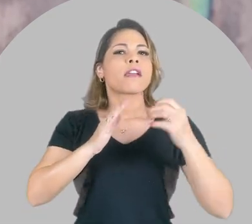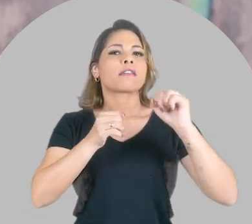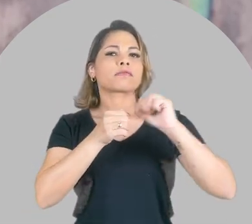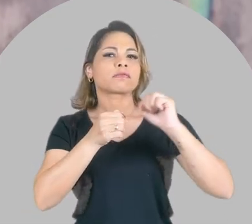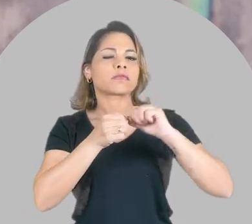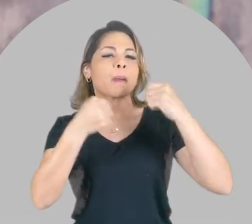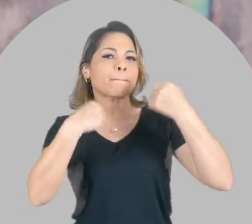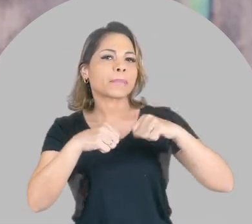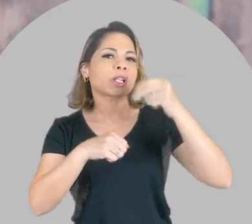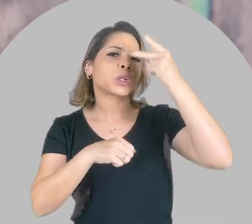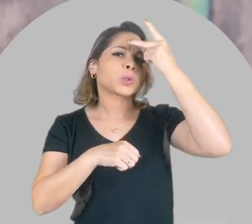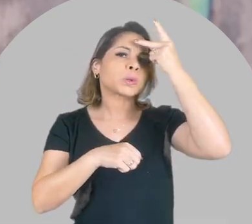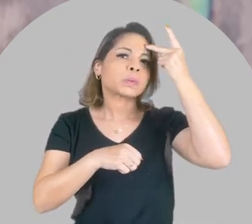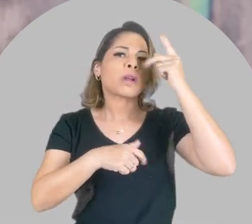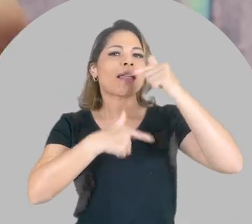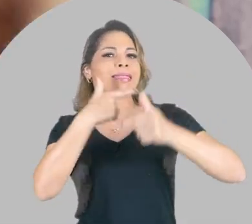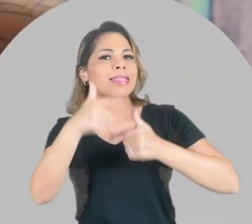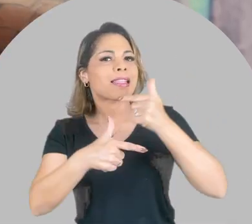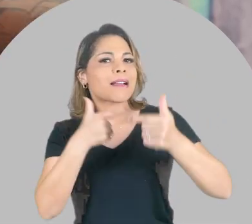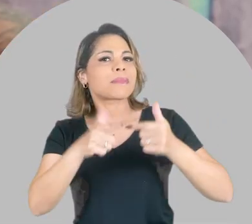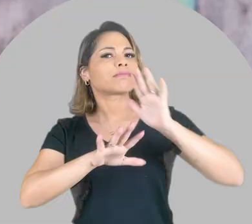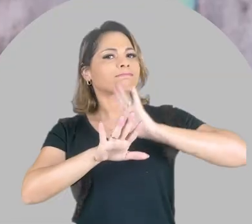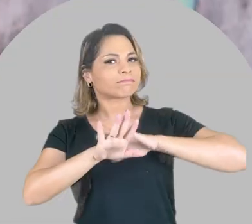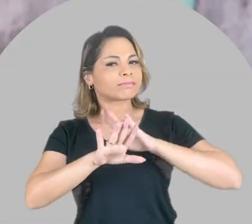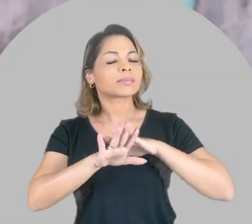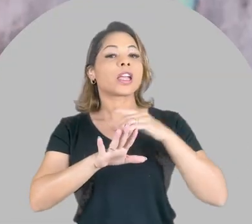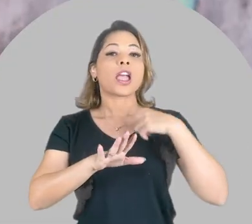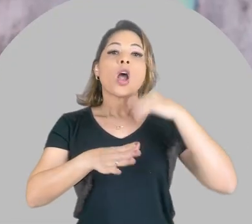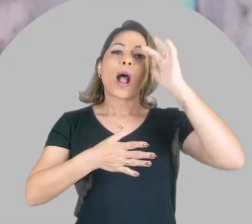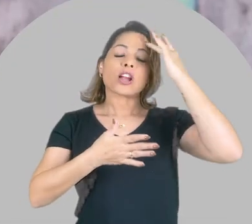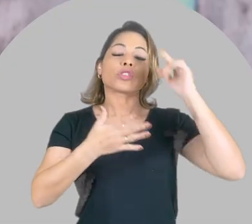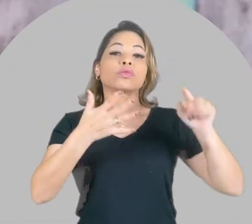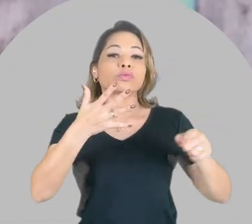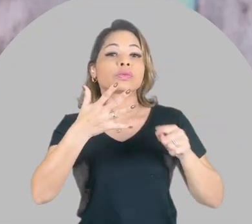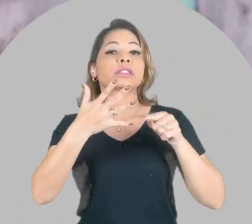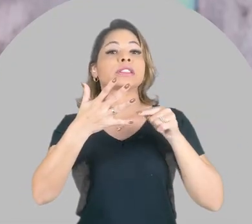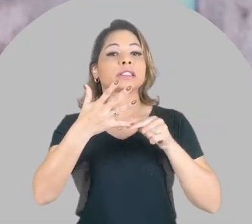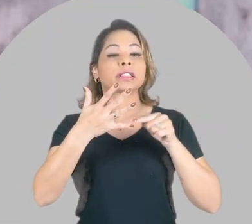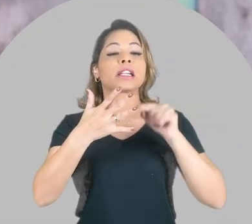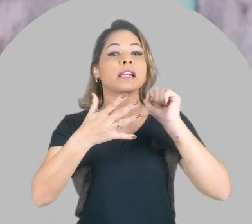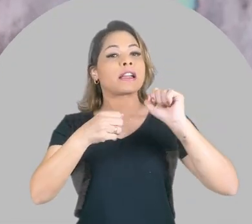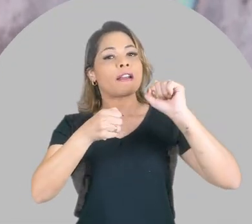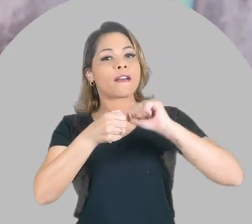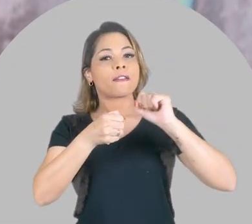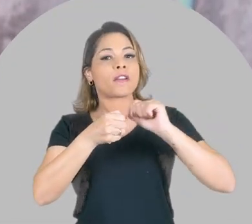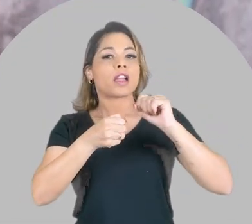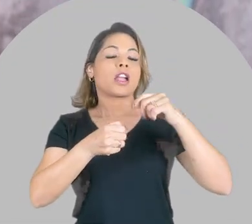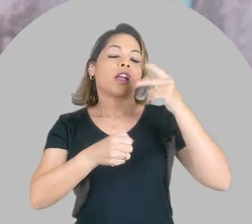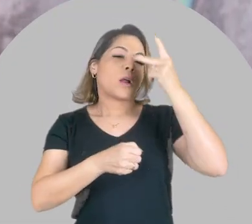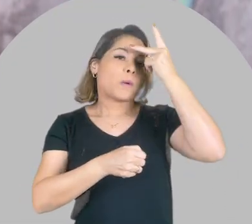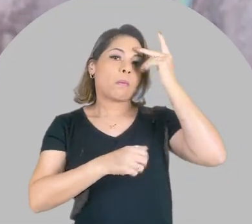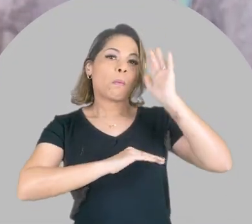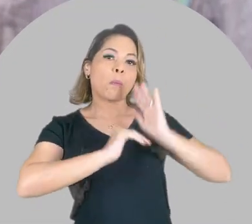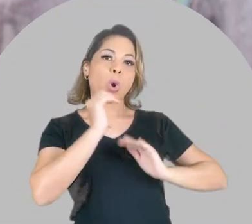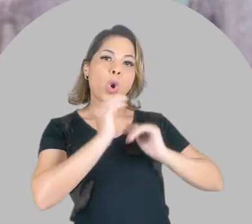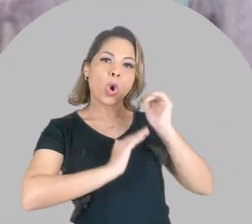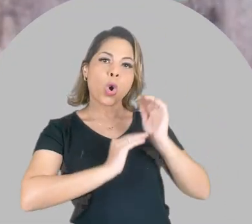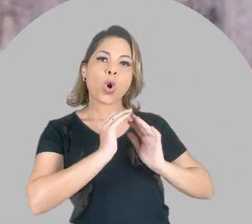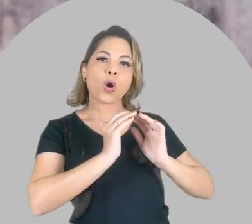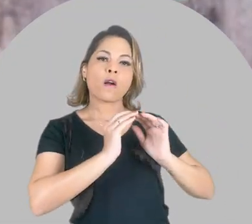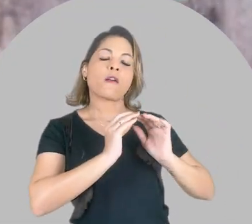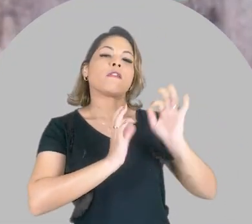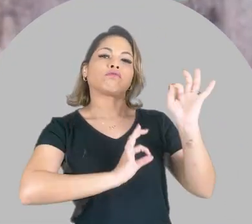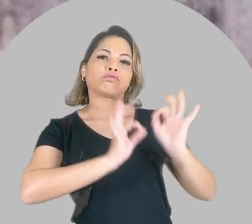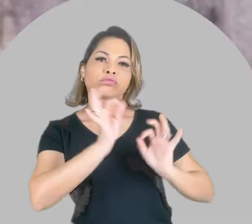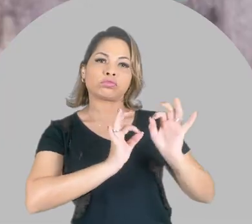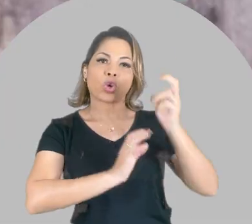você vai fazer um evento, você precisa da galera que vai trabalhar ali. E aí eu acho que esse quinto elemento, na verdade, ele não é um produtor cultural.